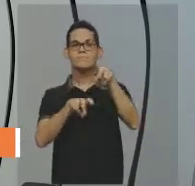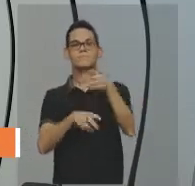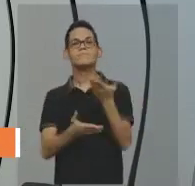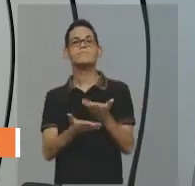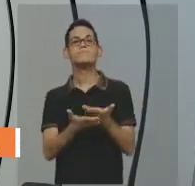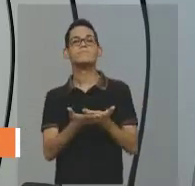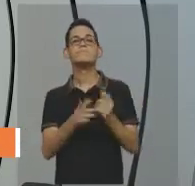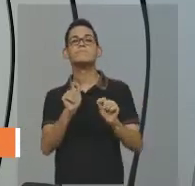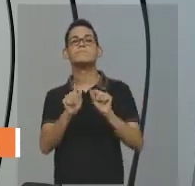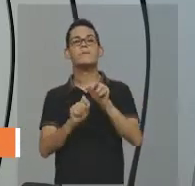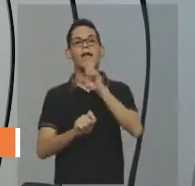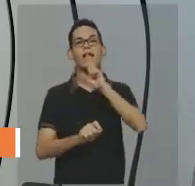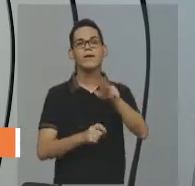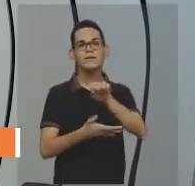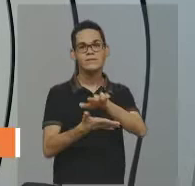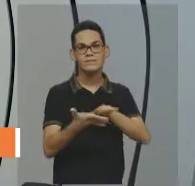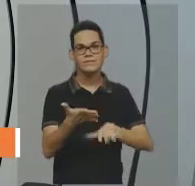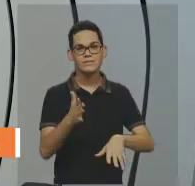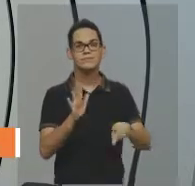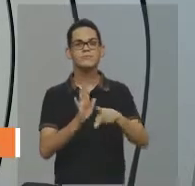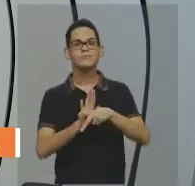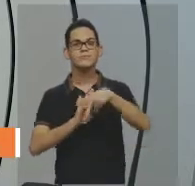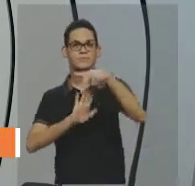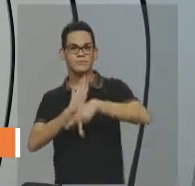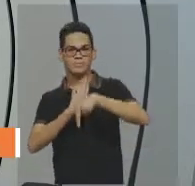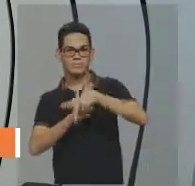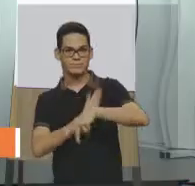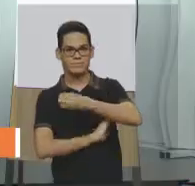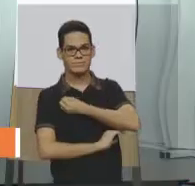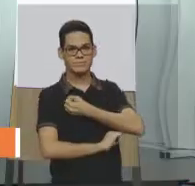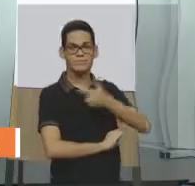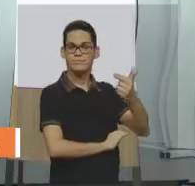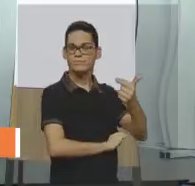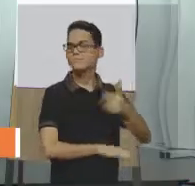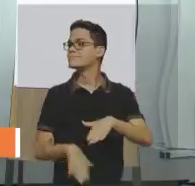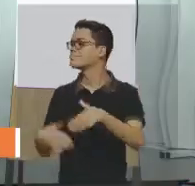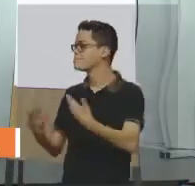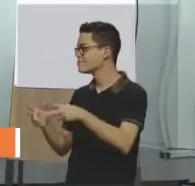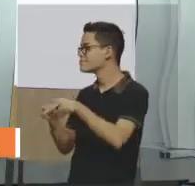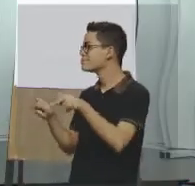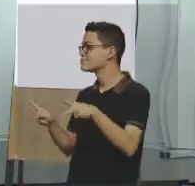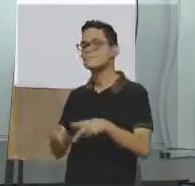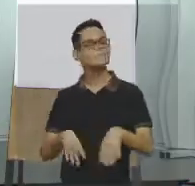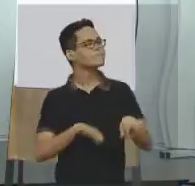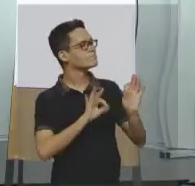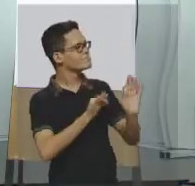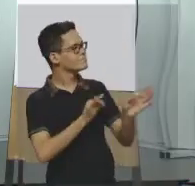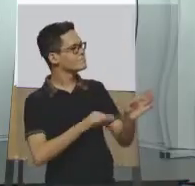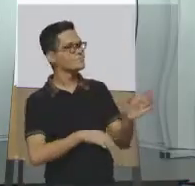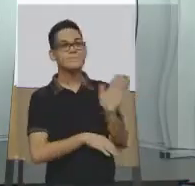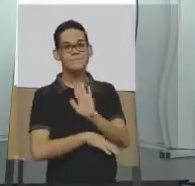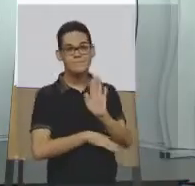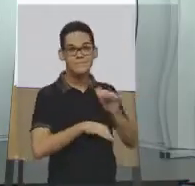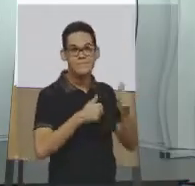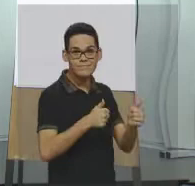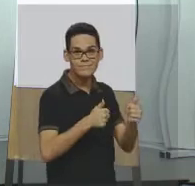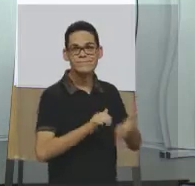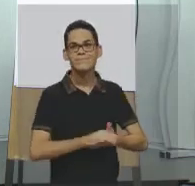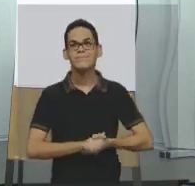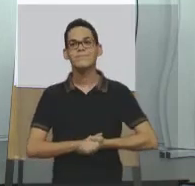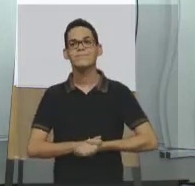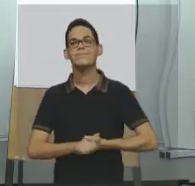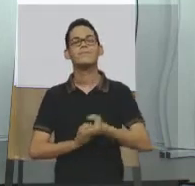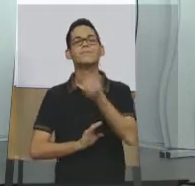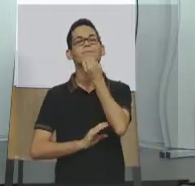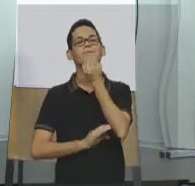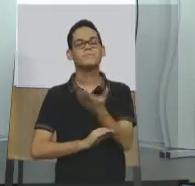que os alunos pudessem resolver os exercícios do PET 2. Não é isso, professor Bruno? Isso mesmo, Daniela. Olá, tudo bem com você? Tudo ótimo. Que